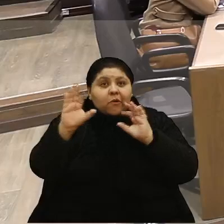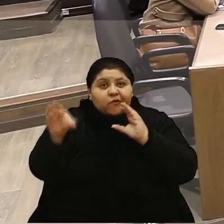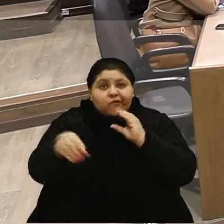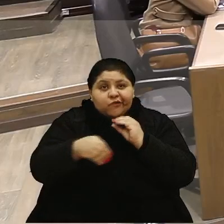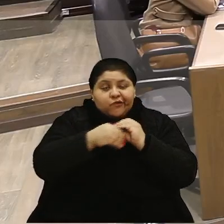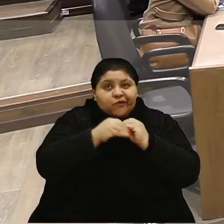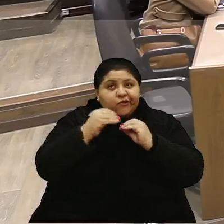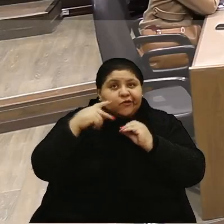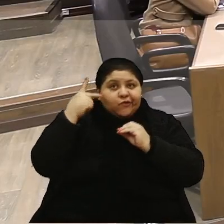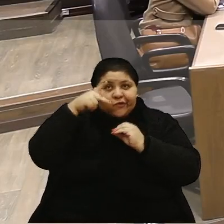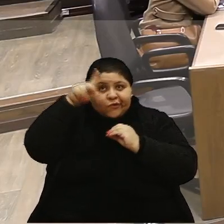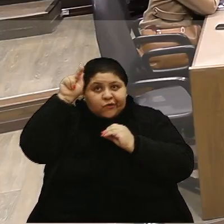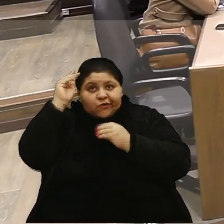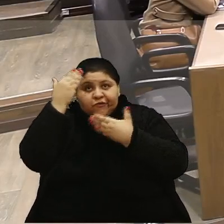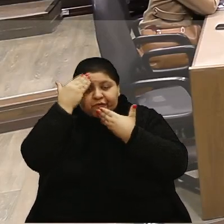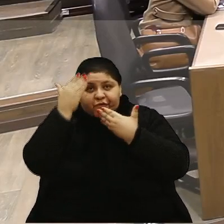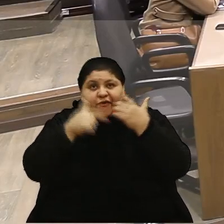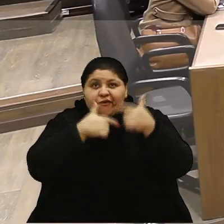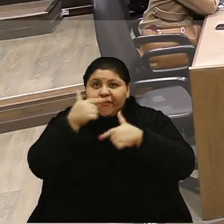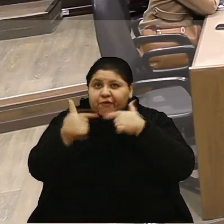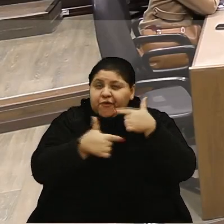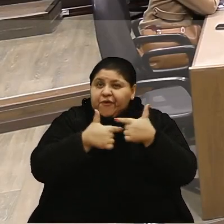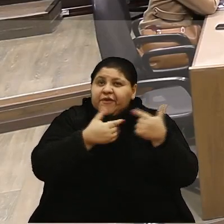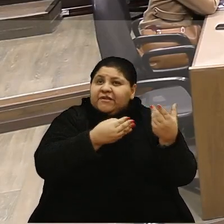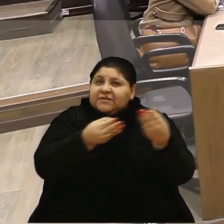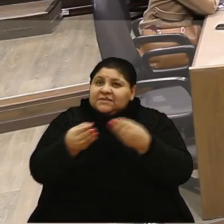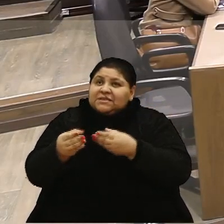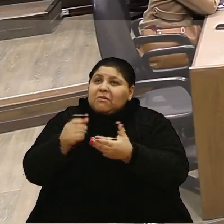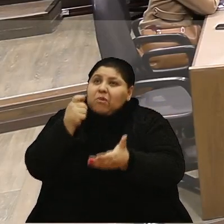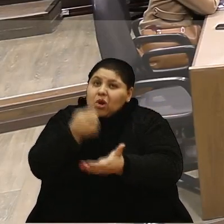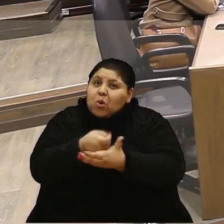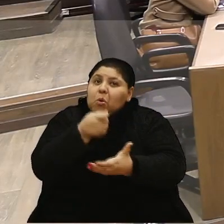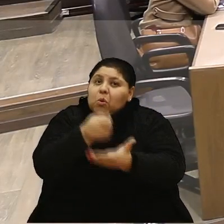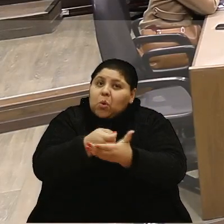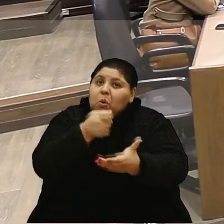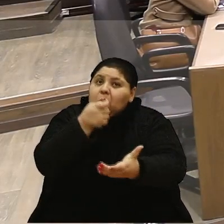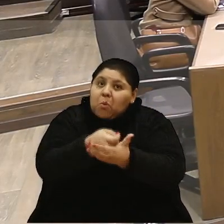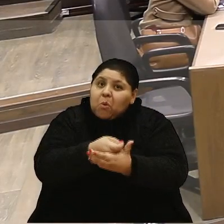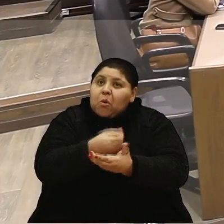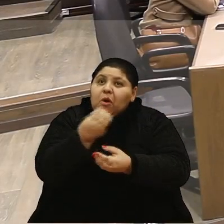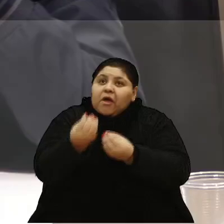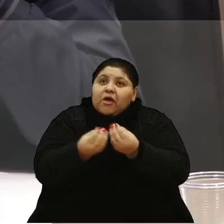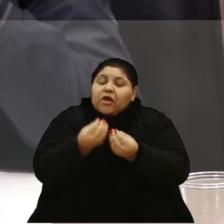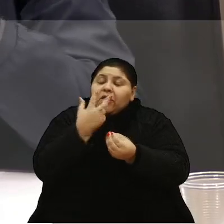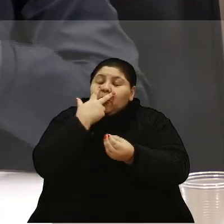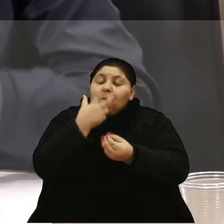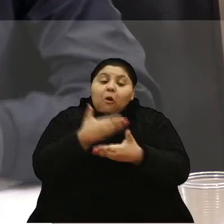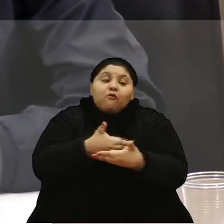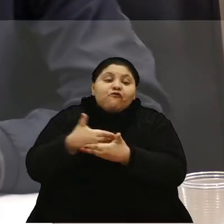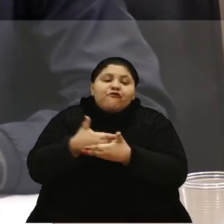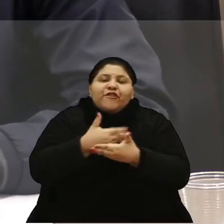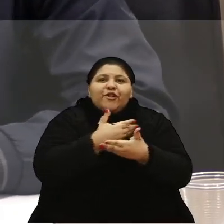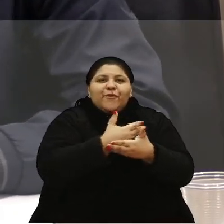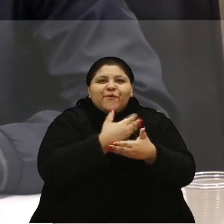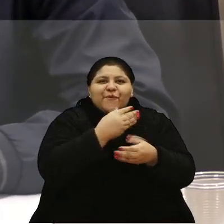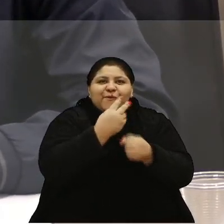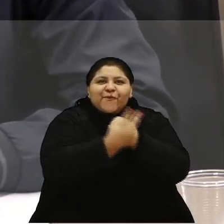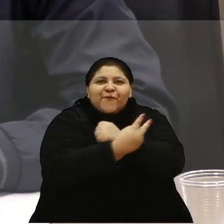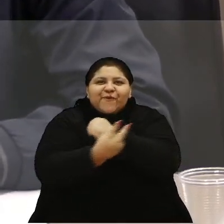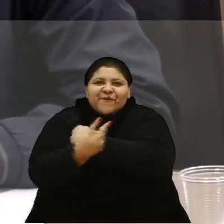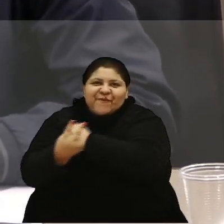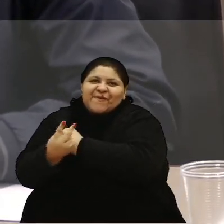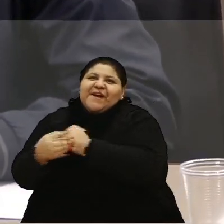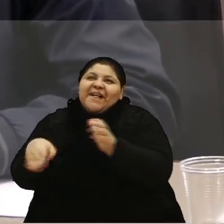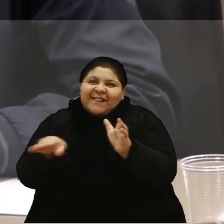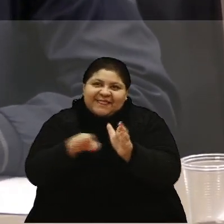agradecer, parabenizar o empenho do senhor ali, por tanto tempo tá lutando numa causa ali, pegou isso como um filho ali, cuidou até conseguir agora, Demorou até pra que